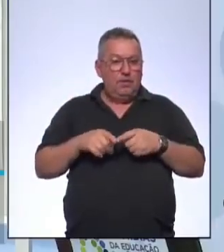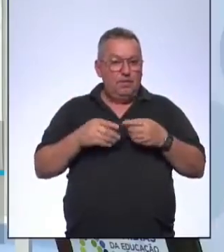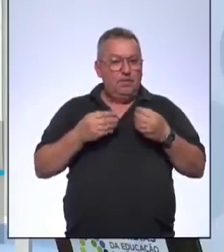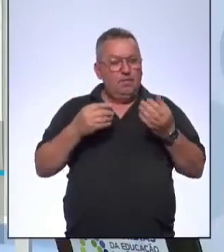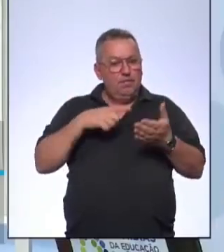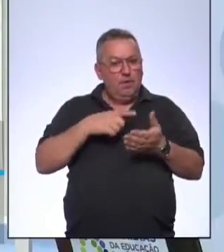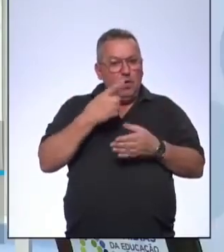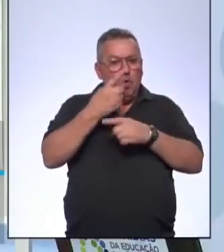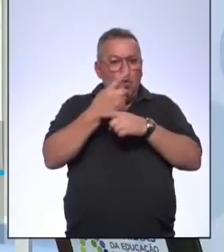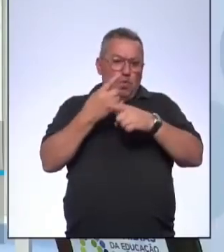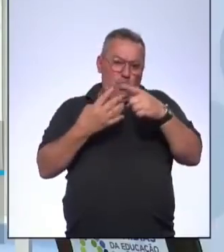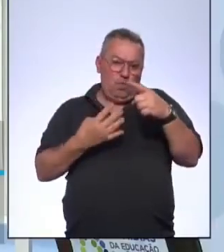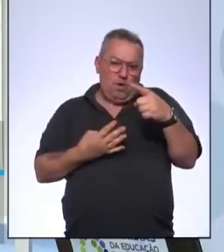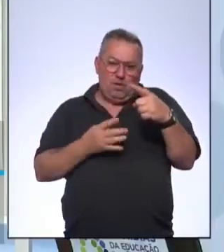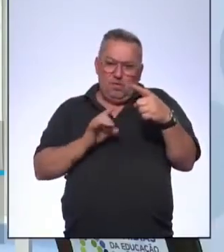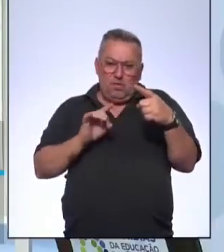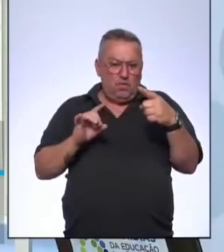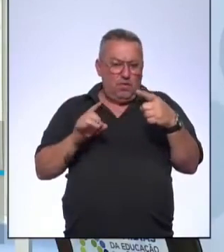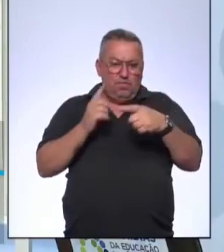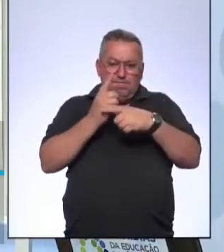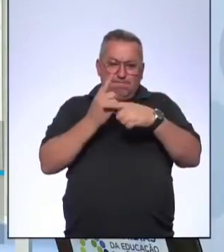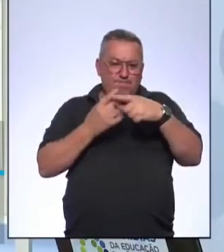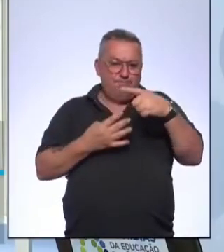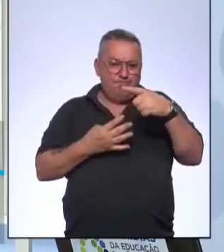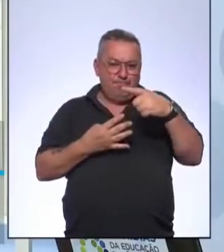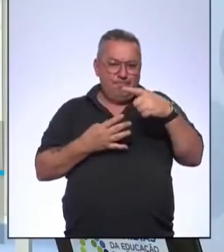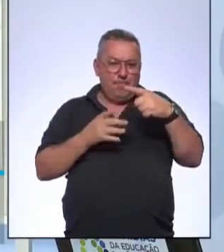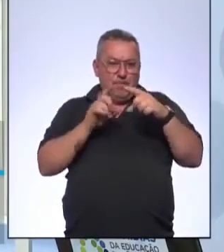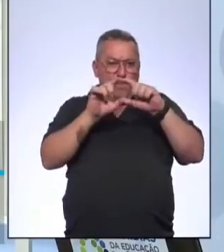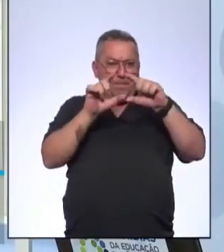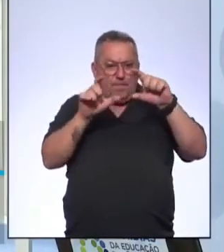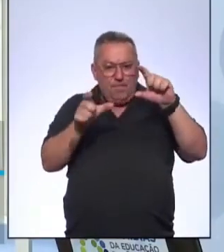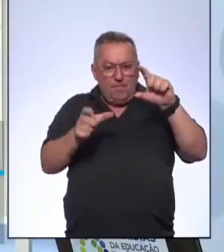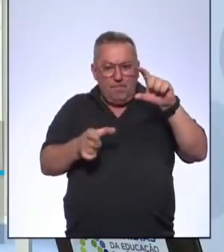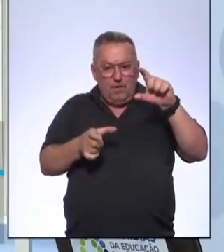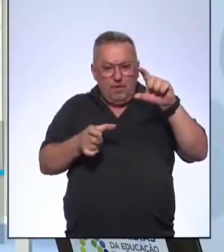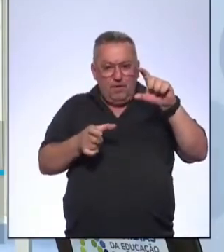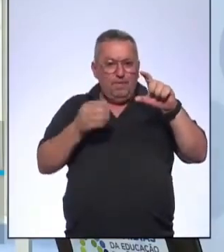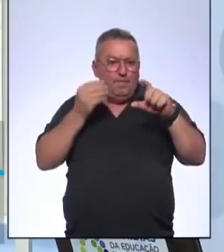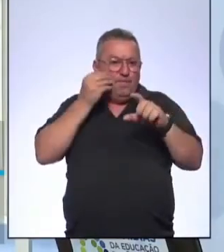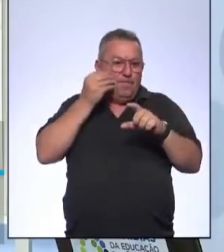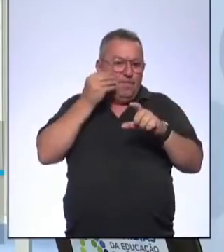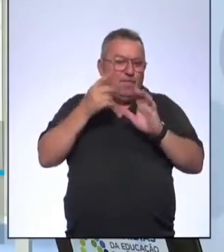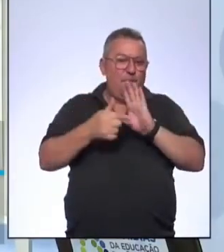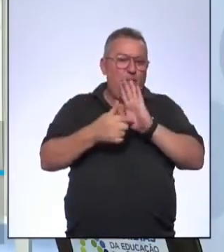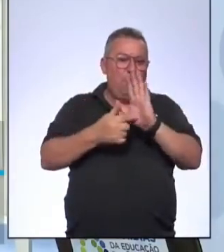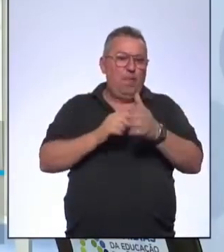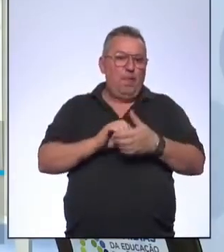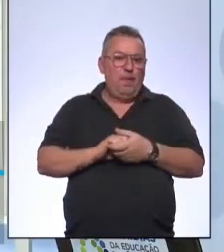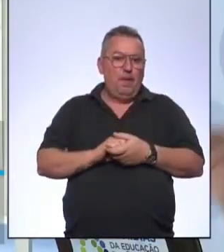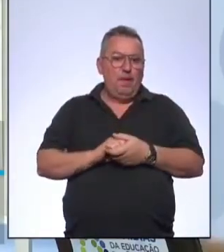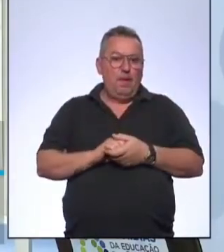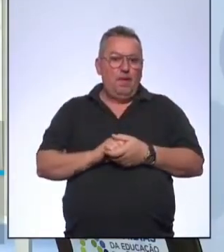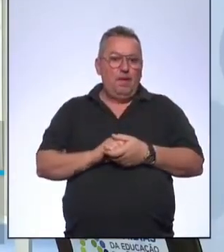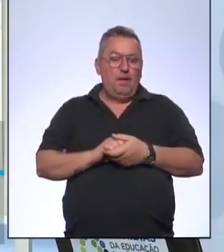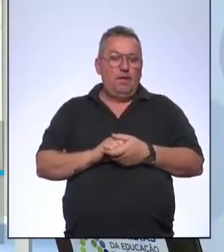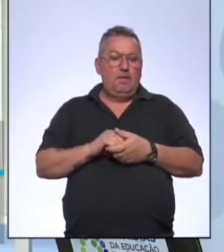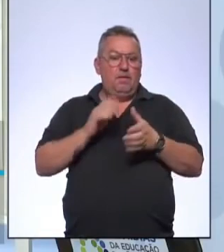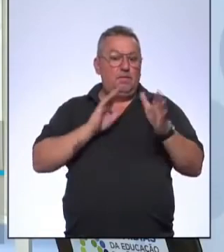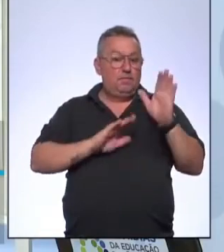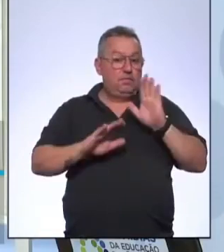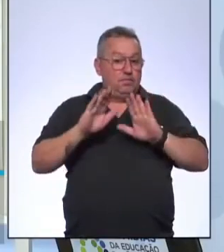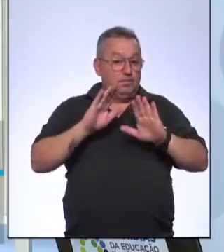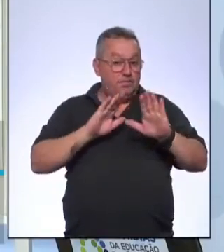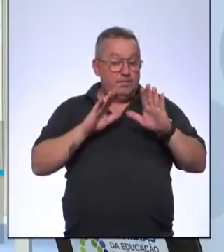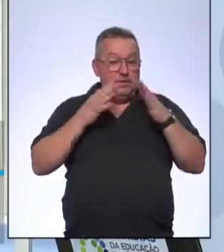é 1/4 do círculo, né? 1/4, né, dessa parte aqui nós tentamos identificar. Então, tomem bastante